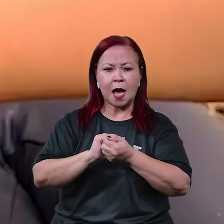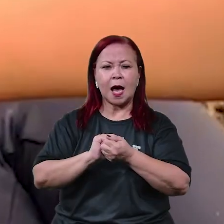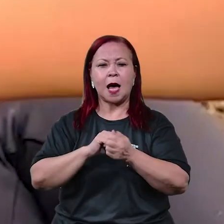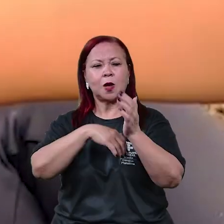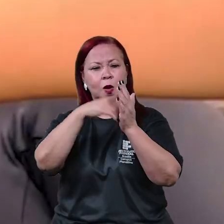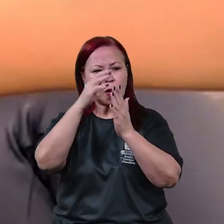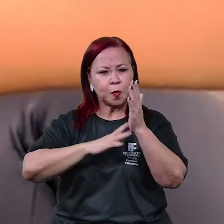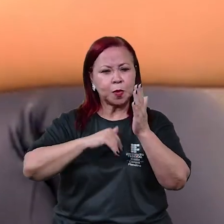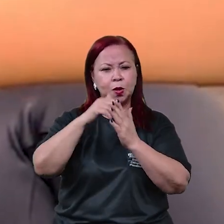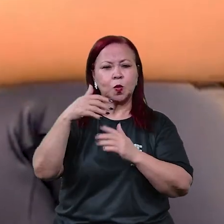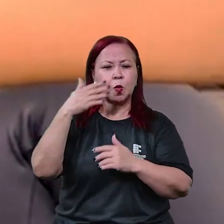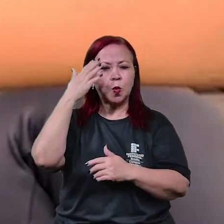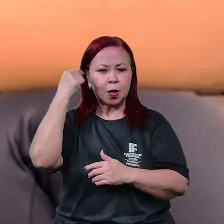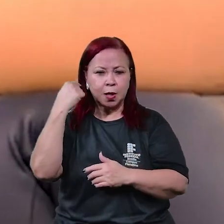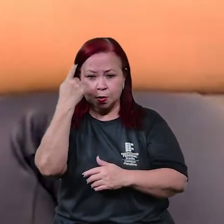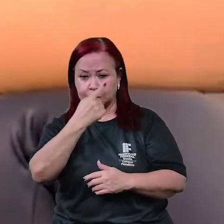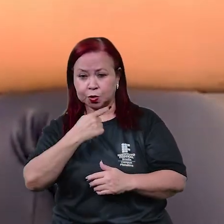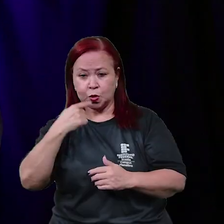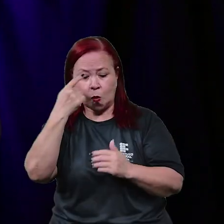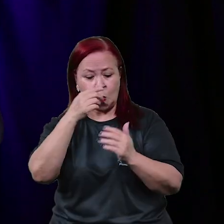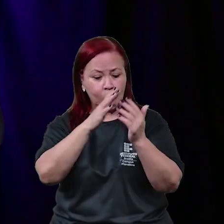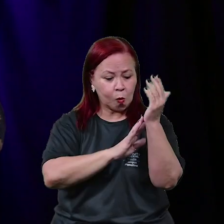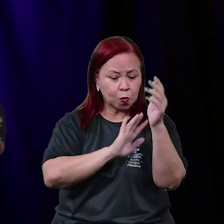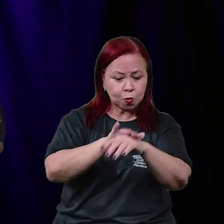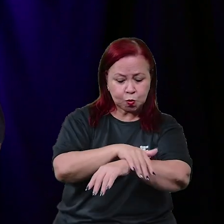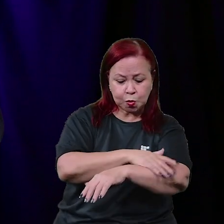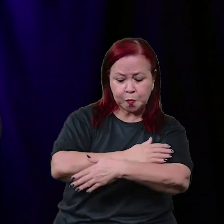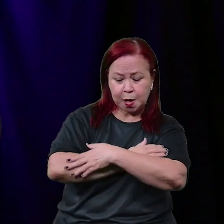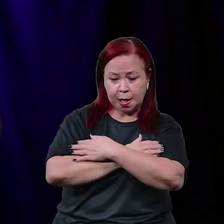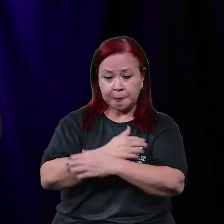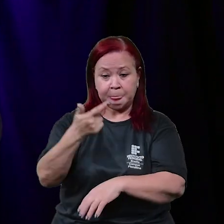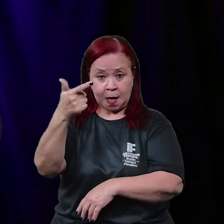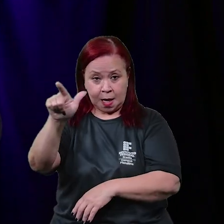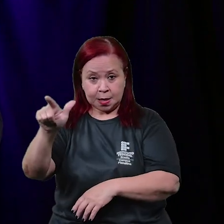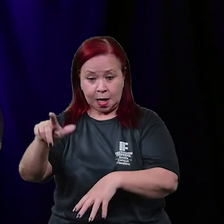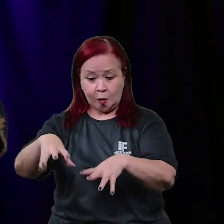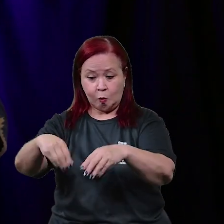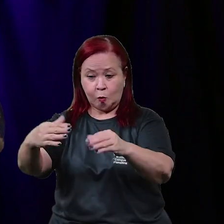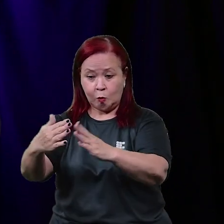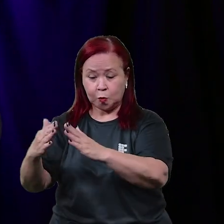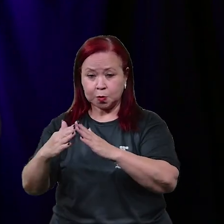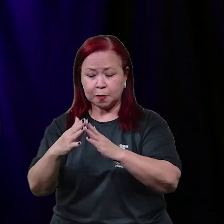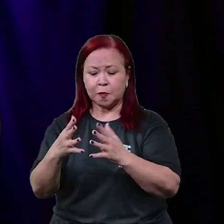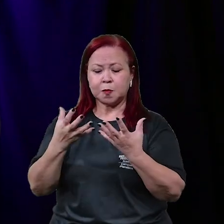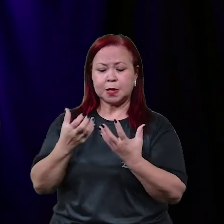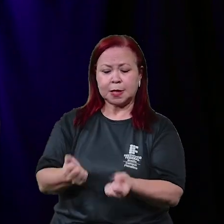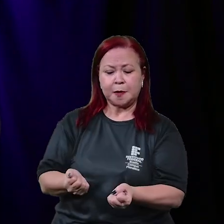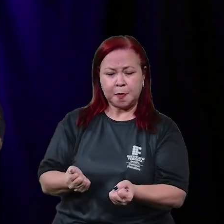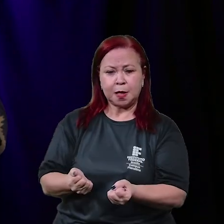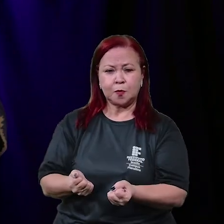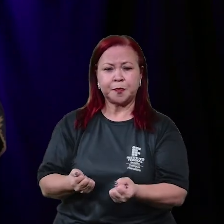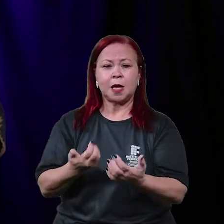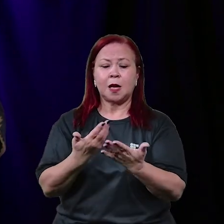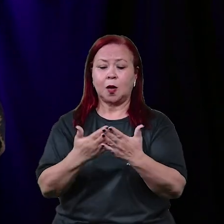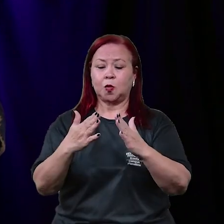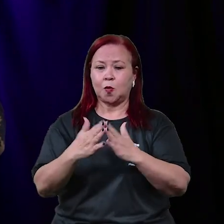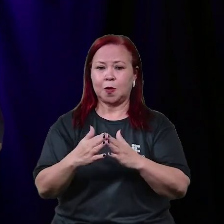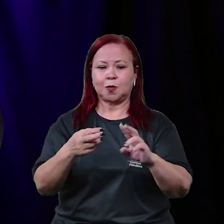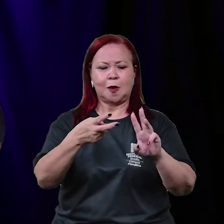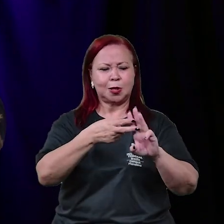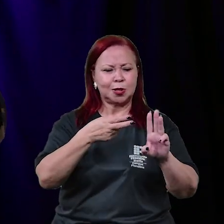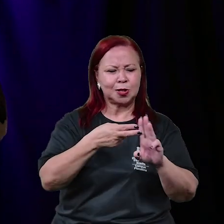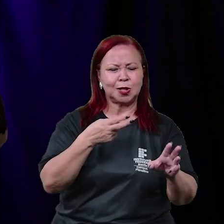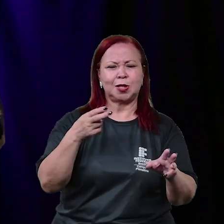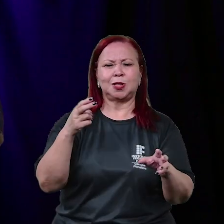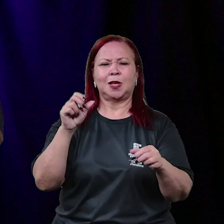né, pintura de rosto, de pele. Nesse outro, na Aldeia Terena, a gente foi recebida numa escola indígena por todos os alunos